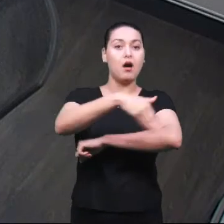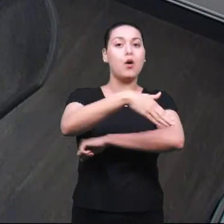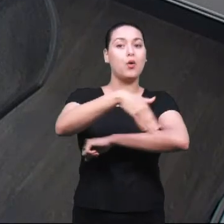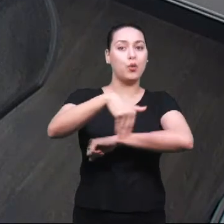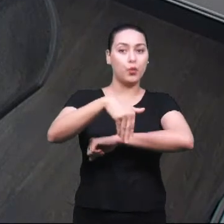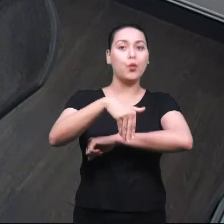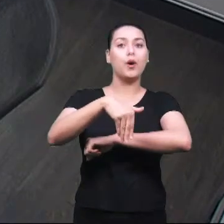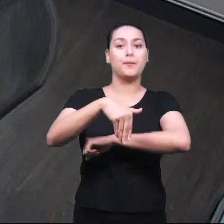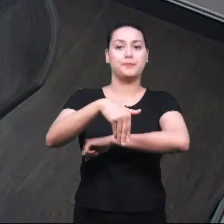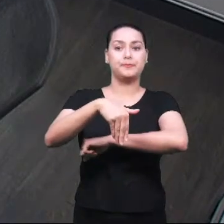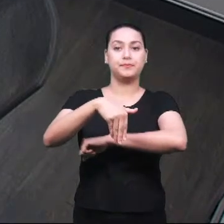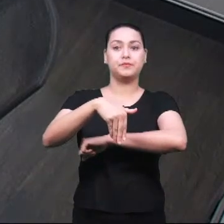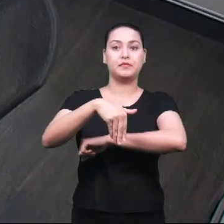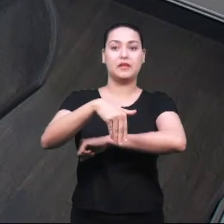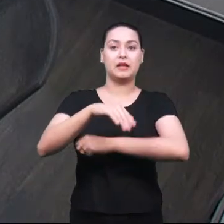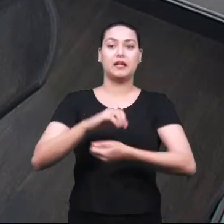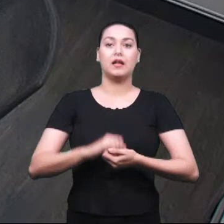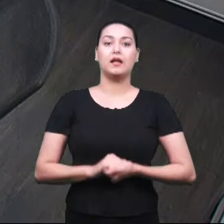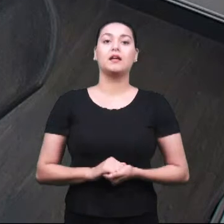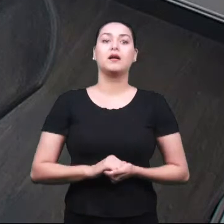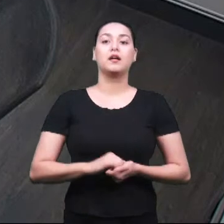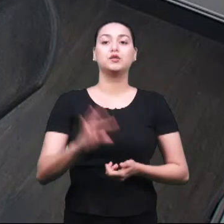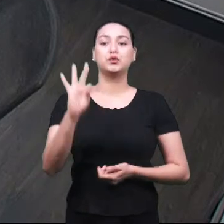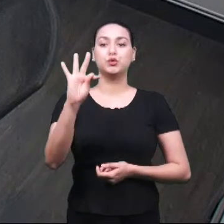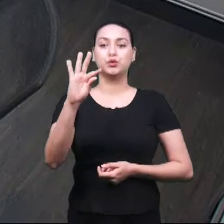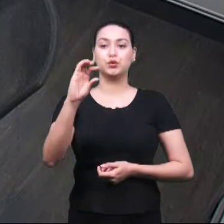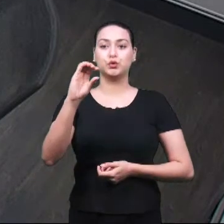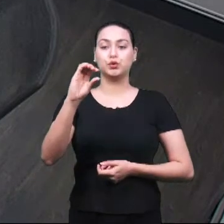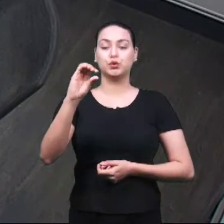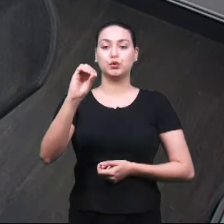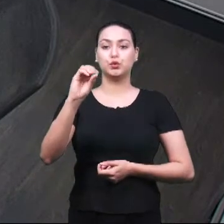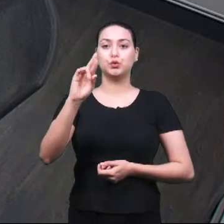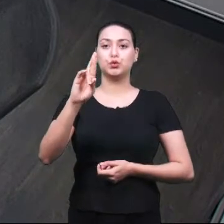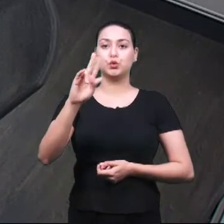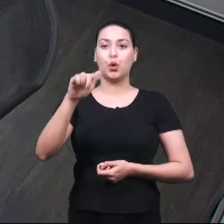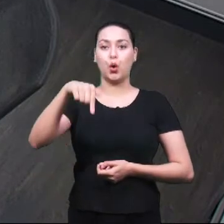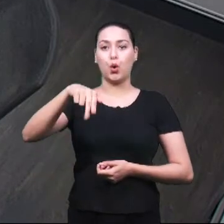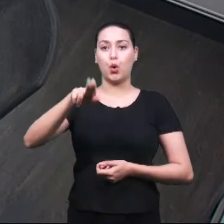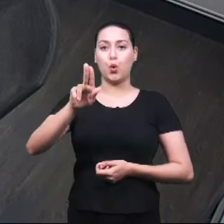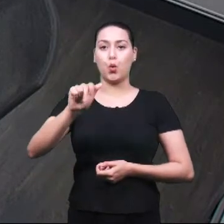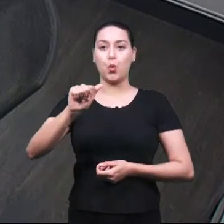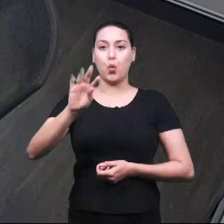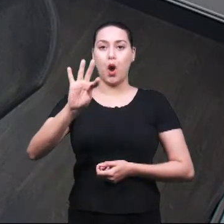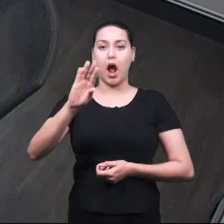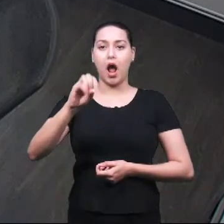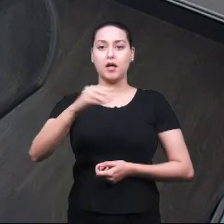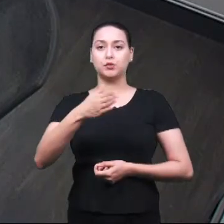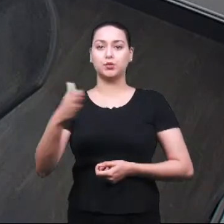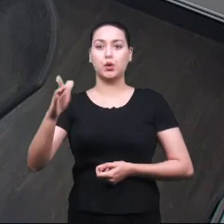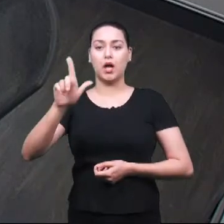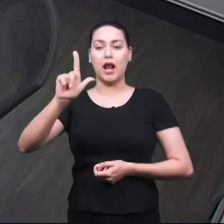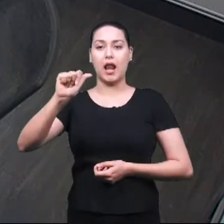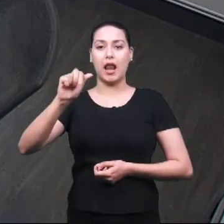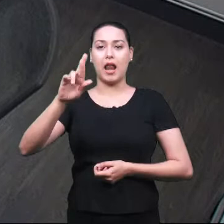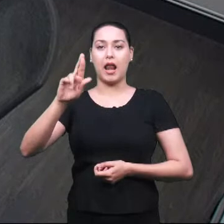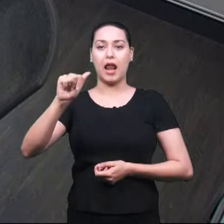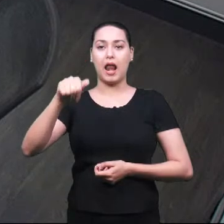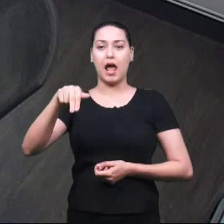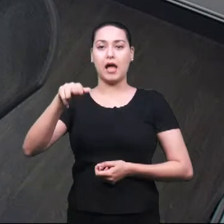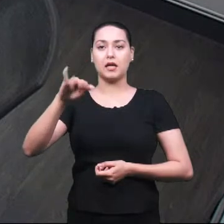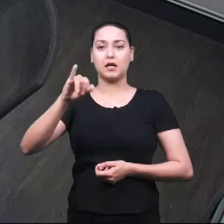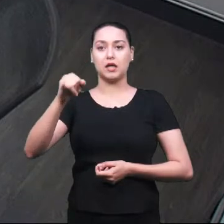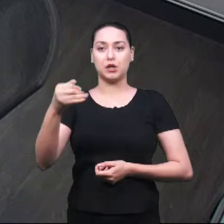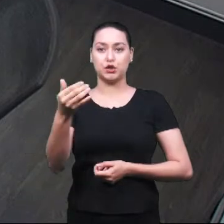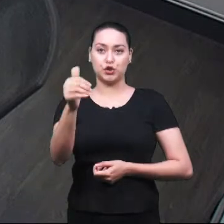Torquato Laranja é a primeira edição da igreja, Depois houve uma ampliação, a igreja mudou para a Rua da Frente, mas com os fundos